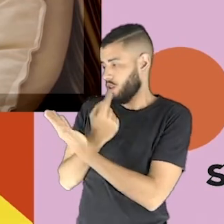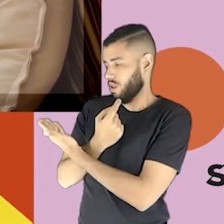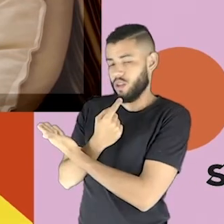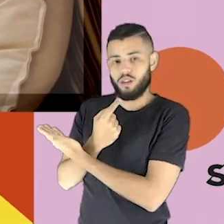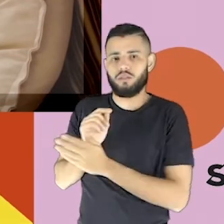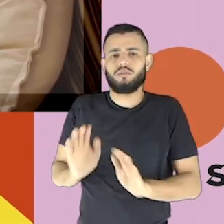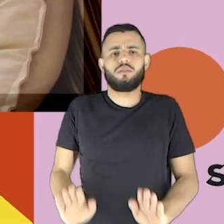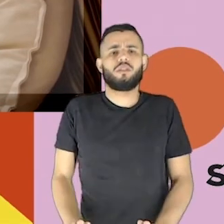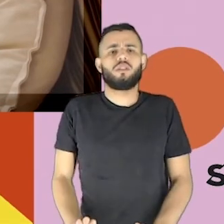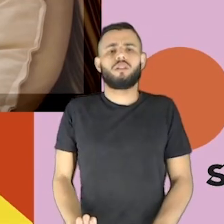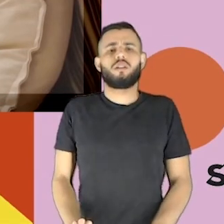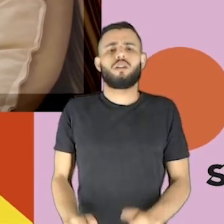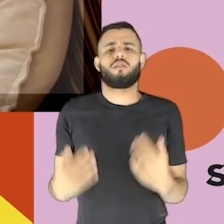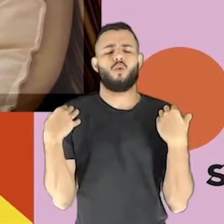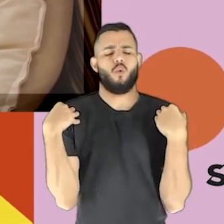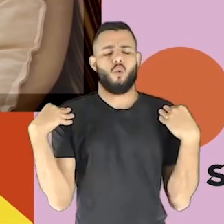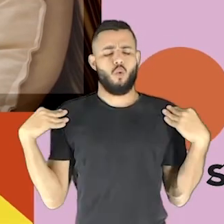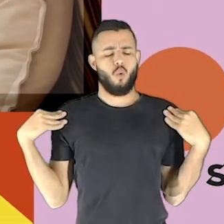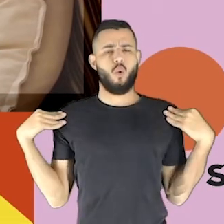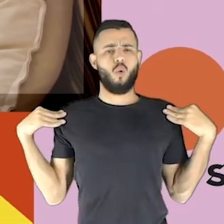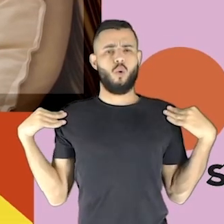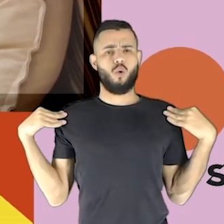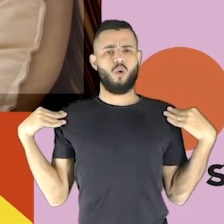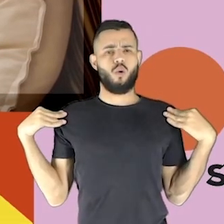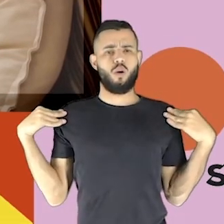abre. Lembra que pode punho fechado.